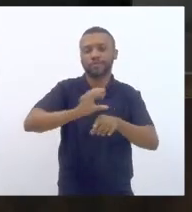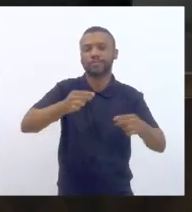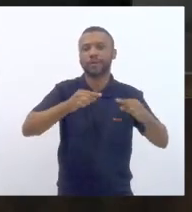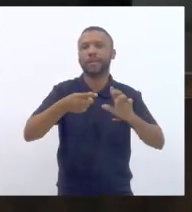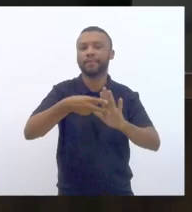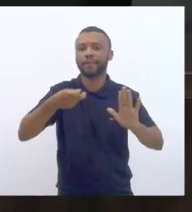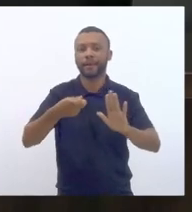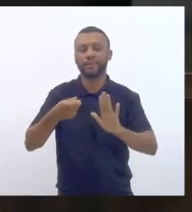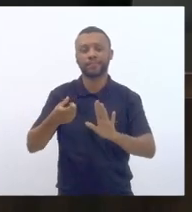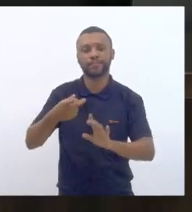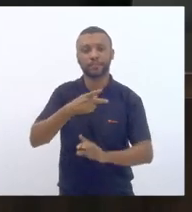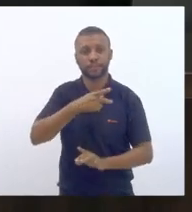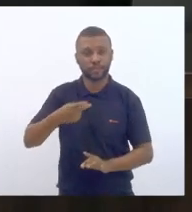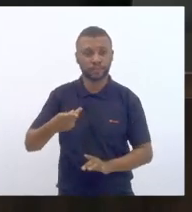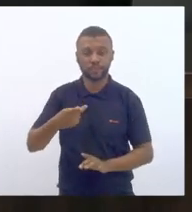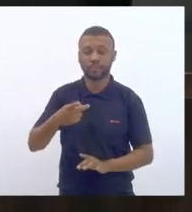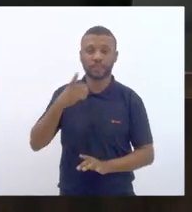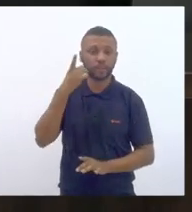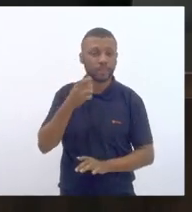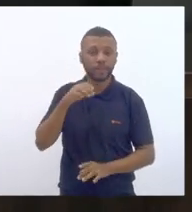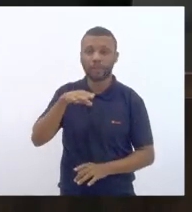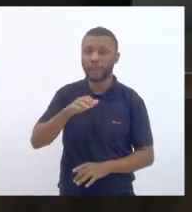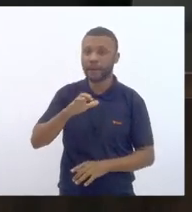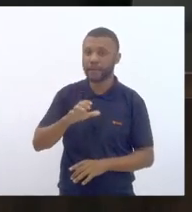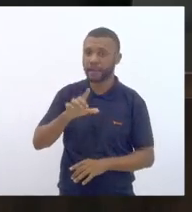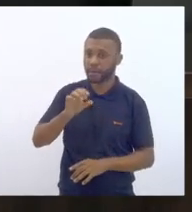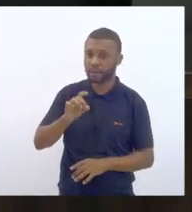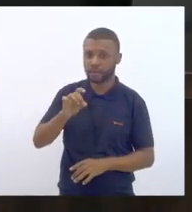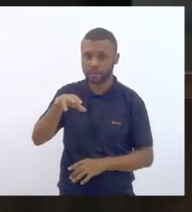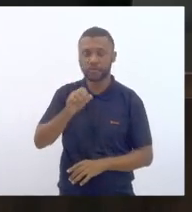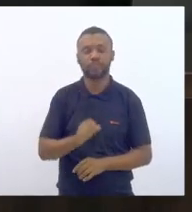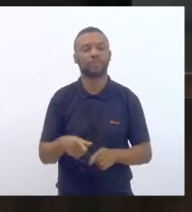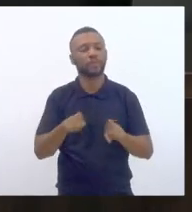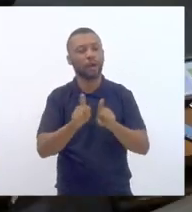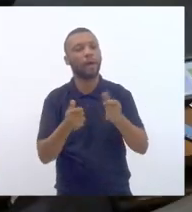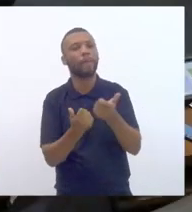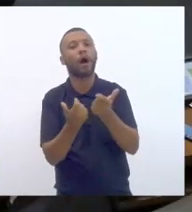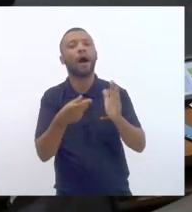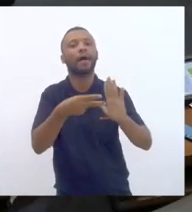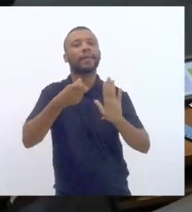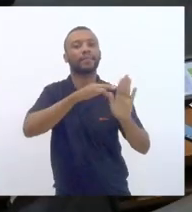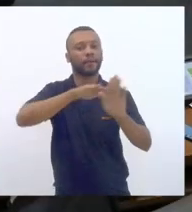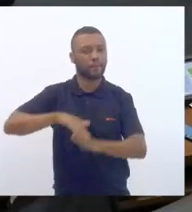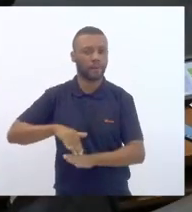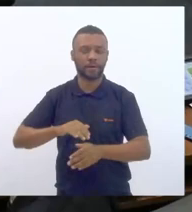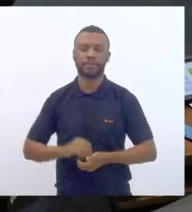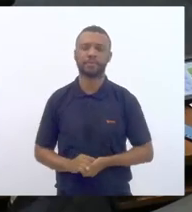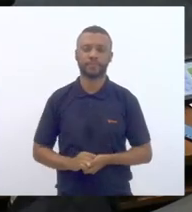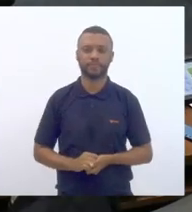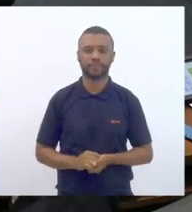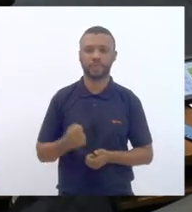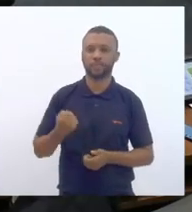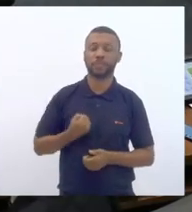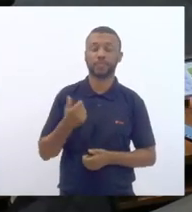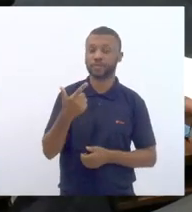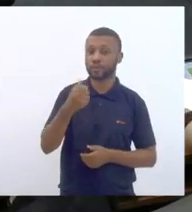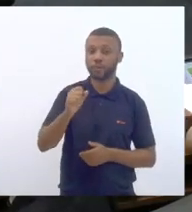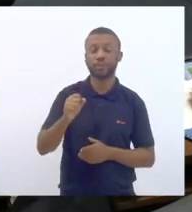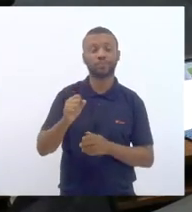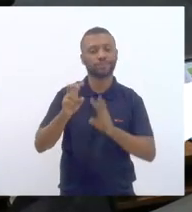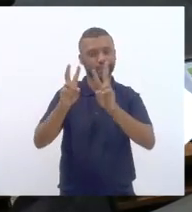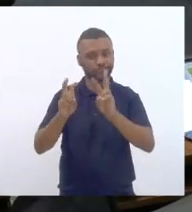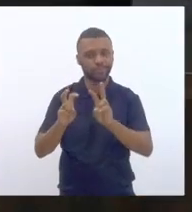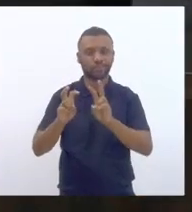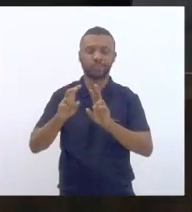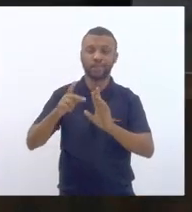parecer o seu presidente, deputado Marcelo Dino. Pela derrubada, senhor presidente. 28º da pauta, veto total aposto